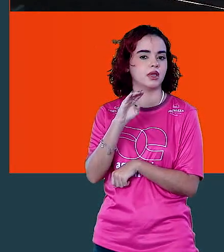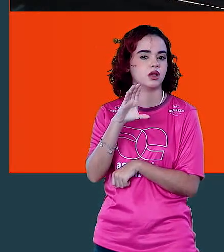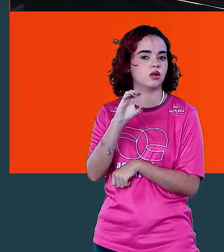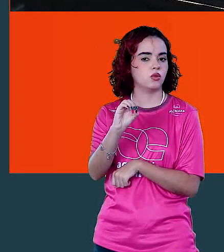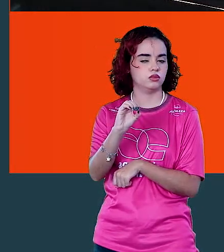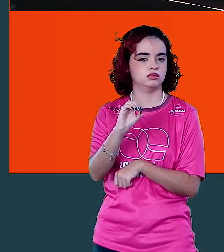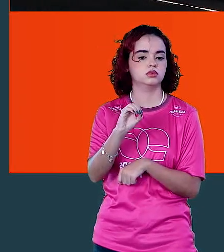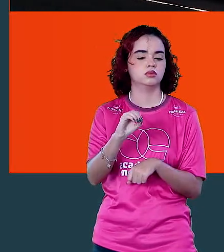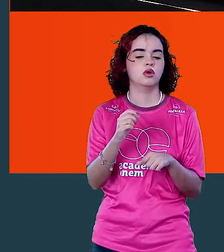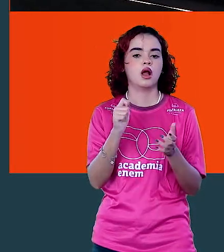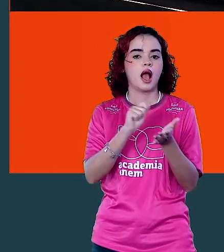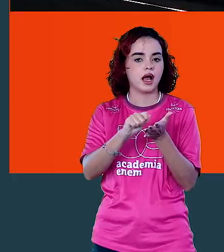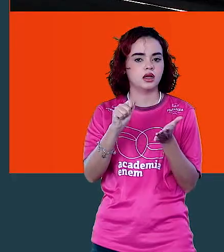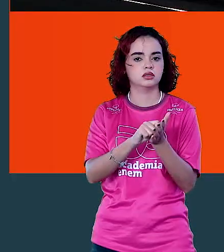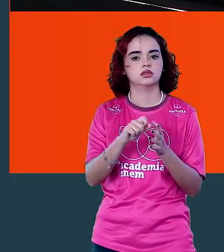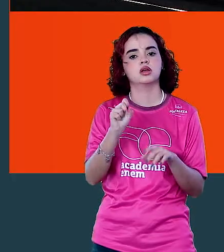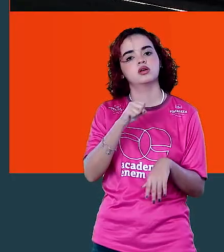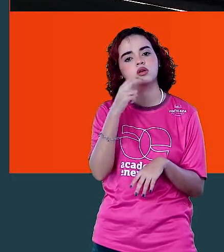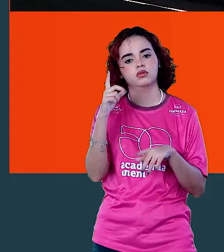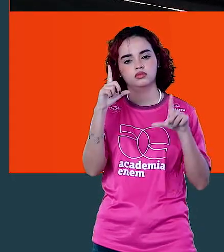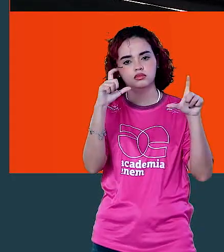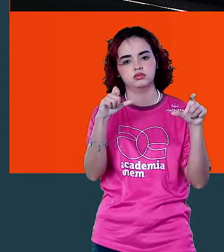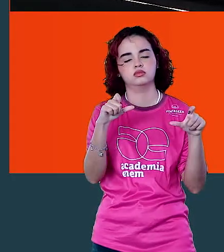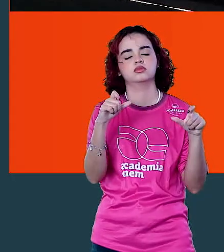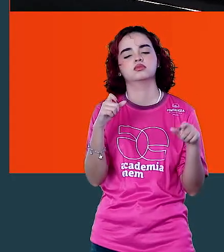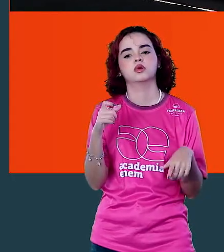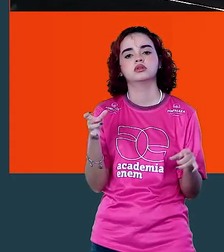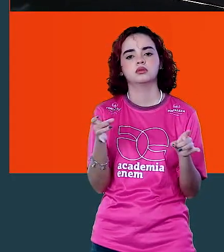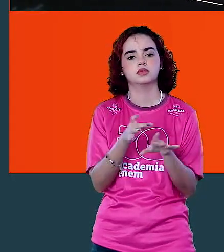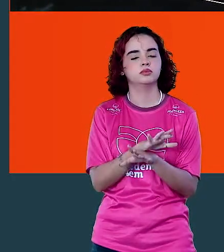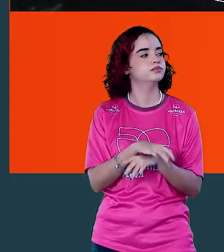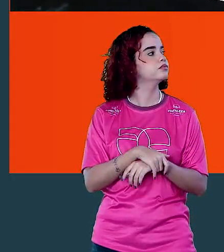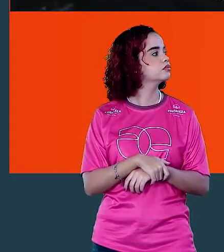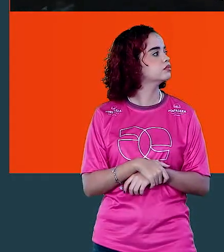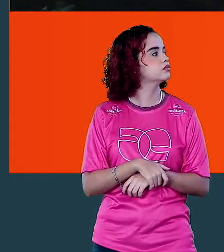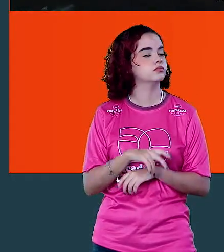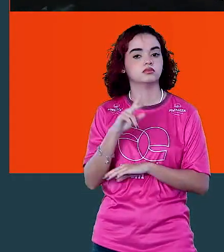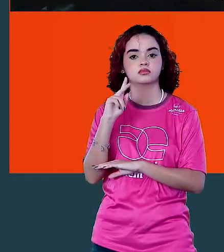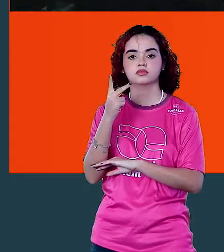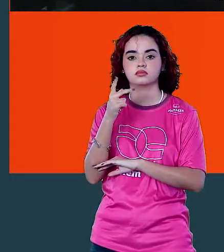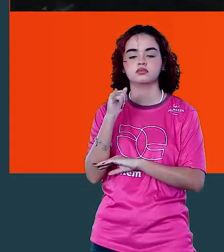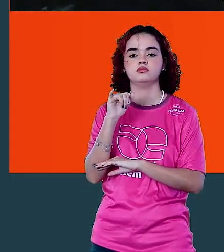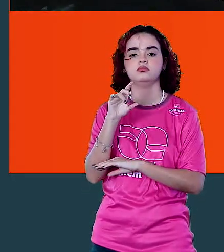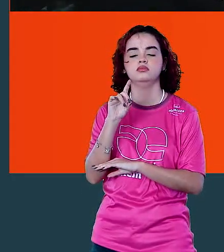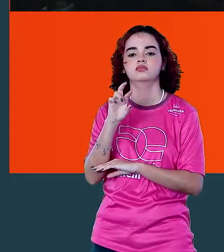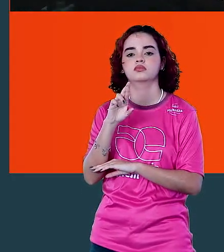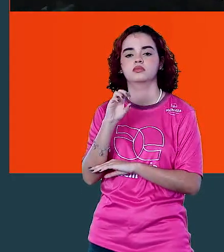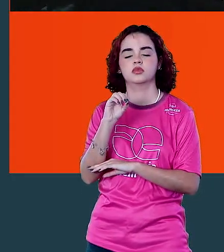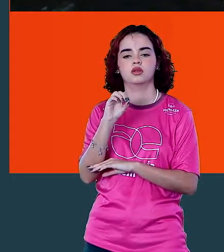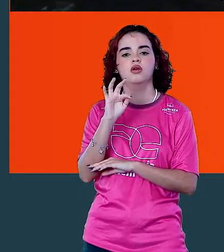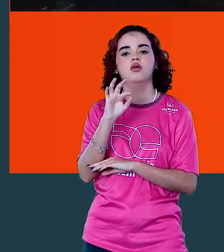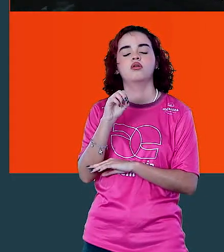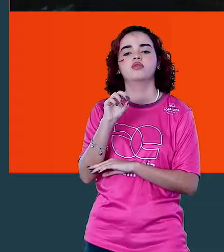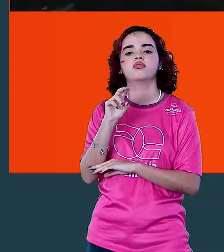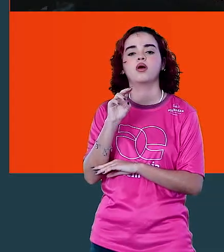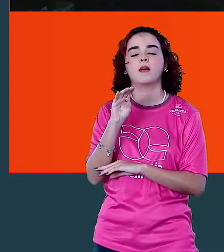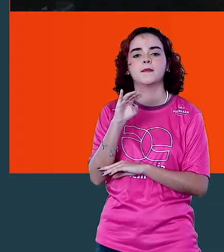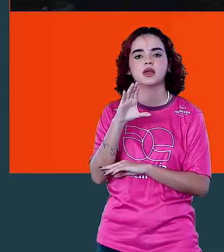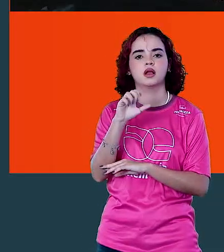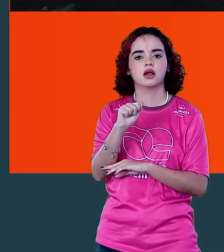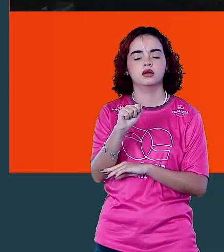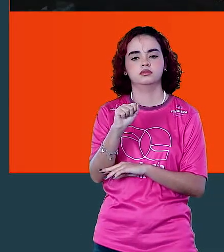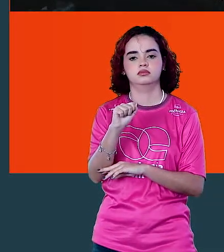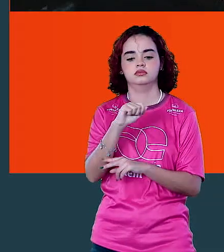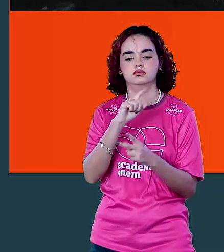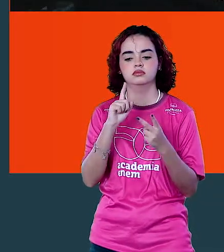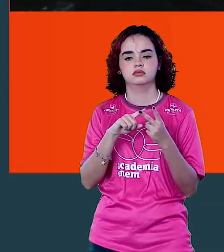Hidrofóbica, anota isso aí, tá? Então tira uma foto quando eu fechar o slide. Hidrofóbica ou lipofílica.